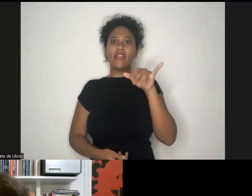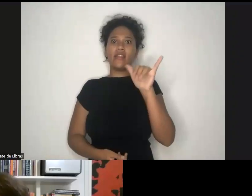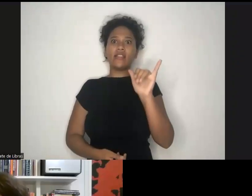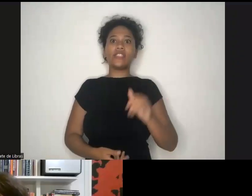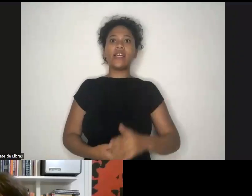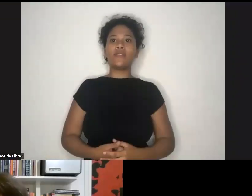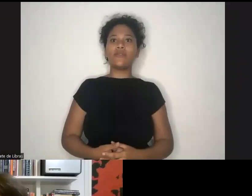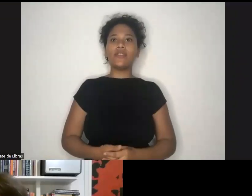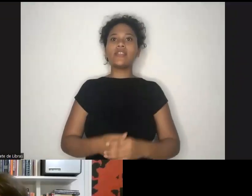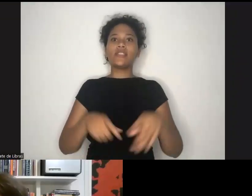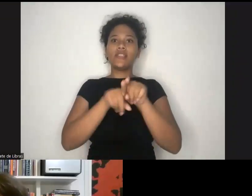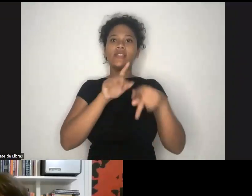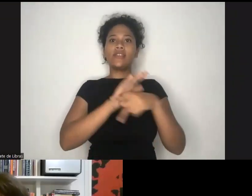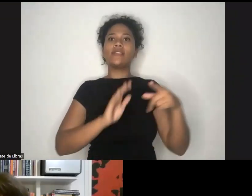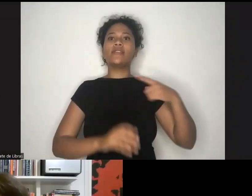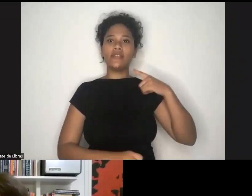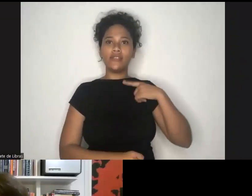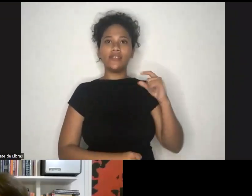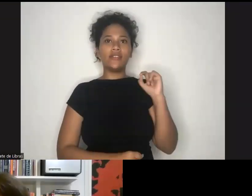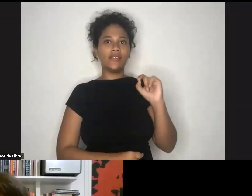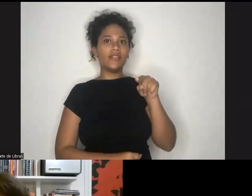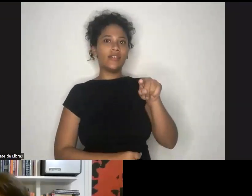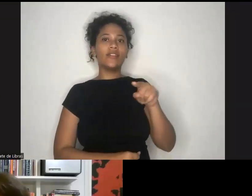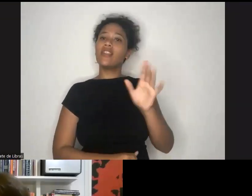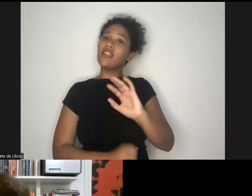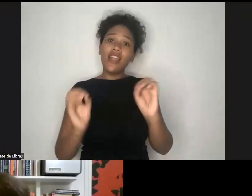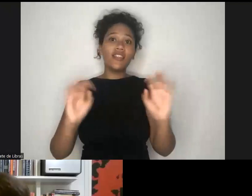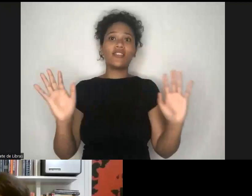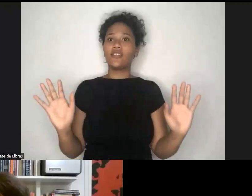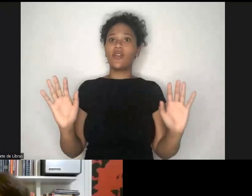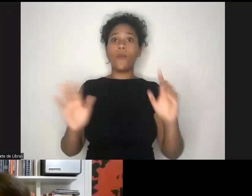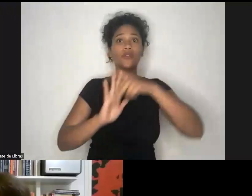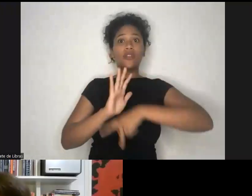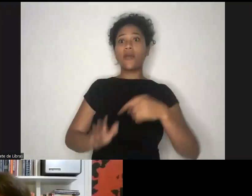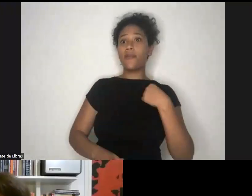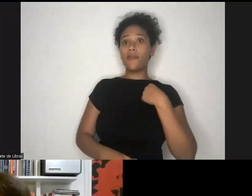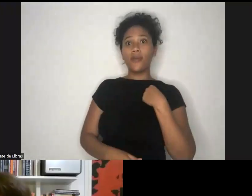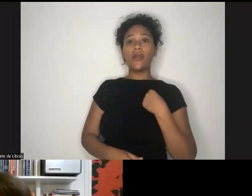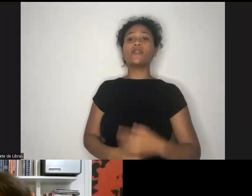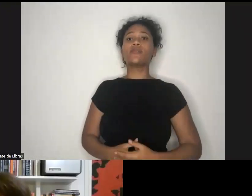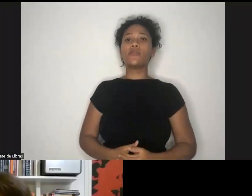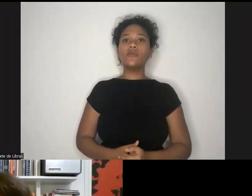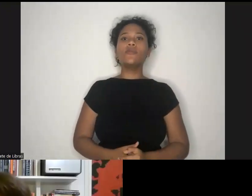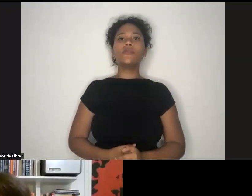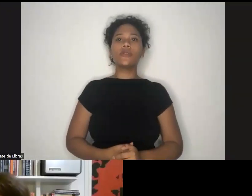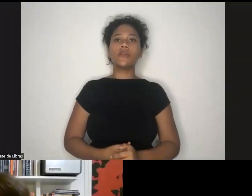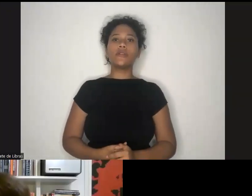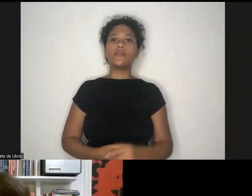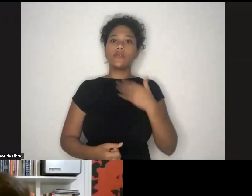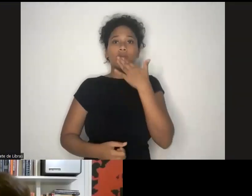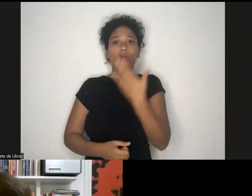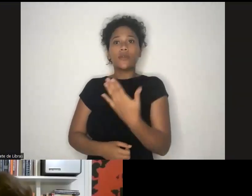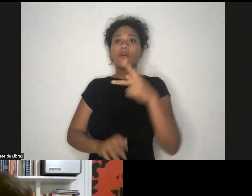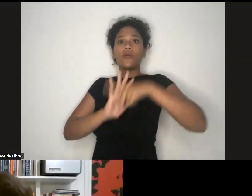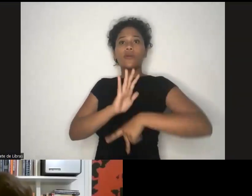Andrei aquilo e eu chegava nas reuniões e falava assim galera não tem nada disso projeto não é meu projeto não sou eu que tô pedindo é o projeto